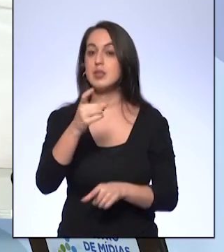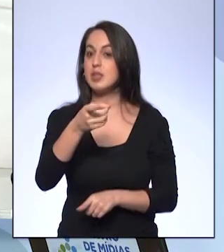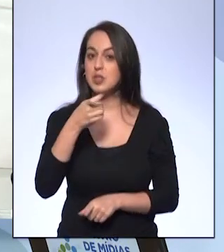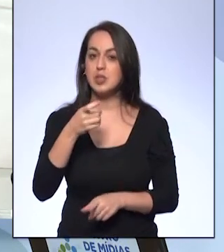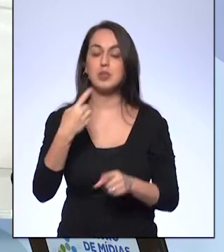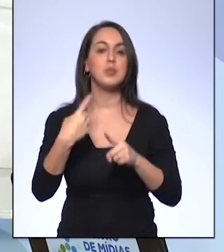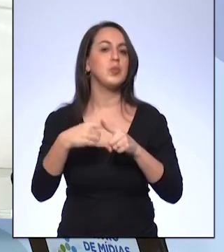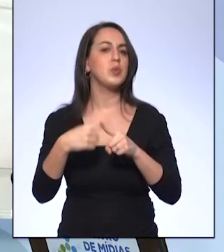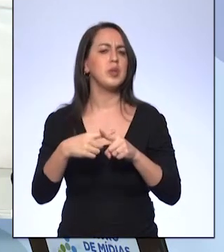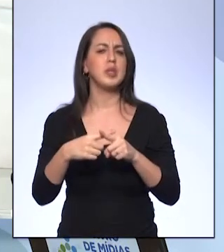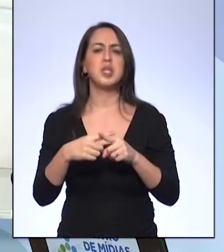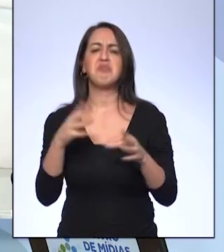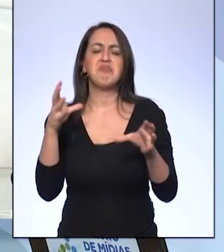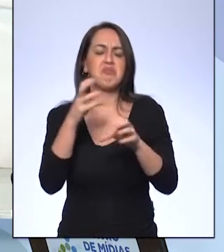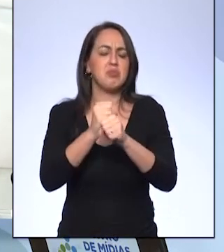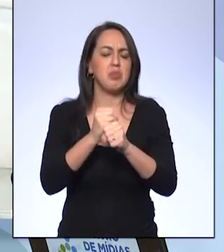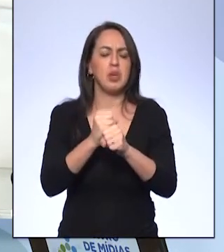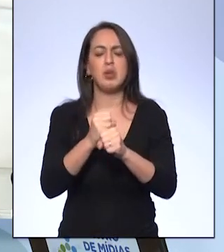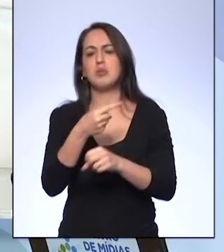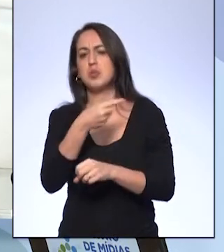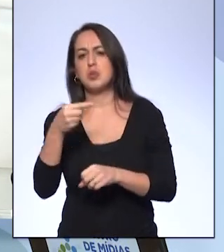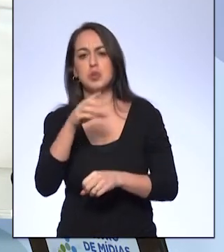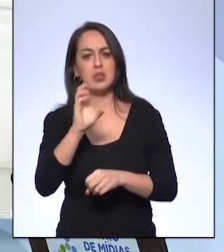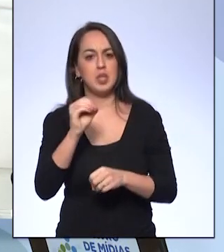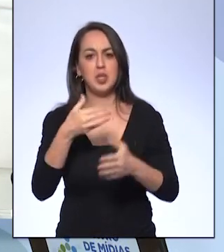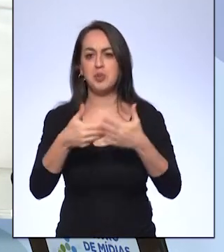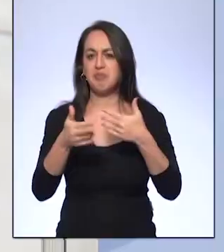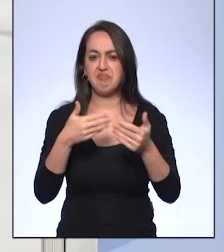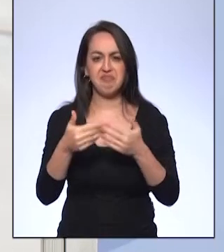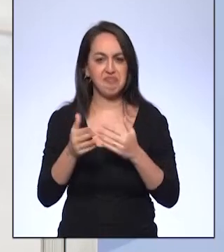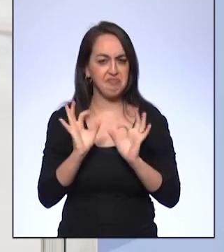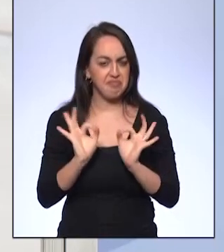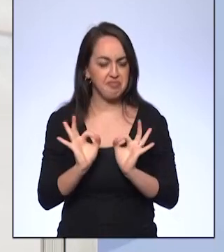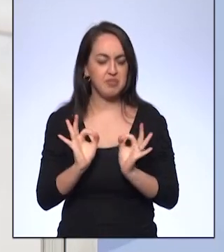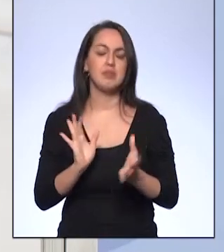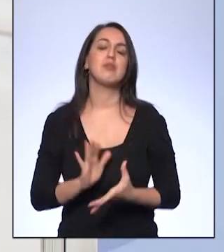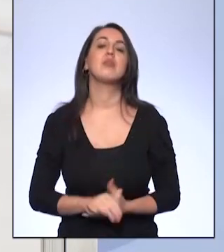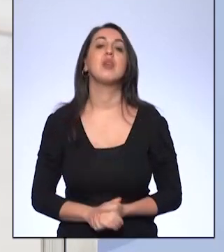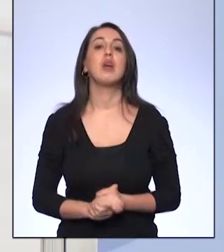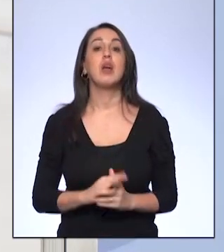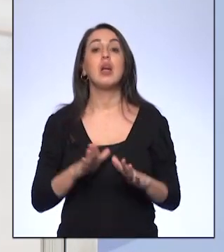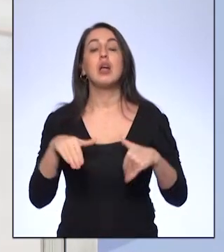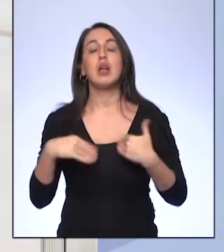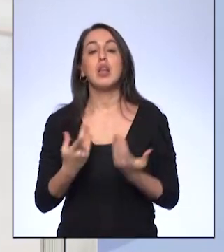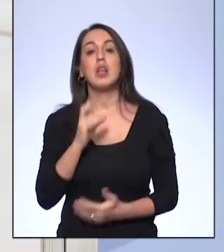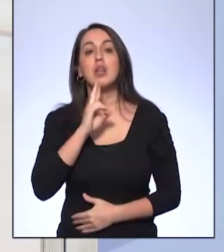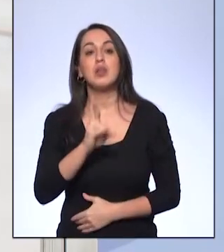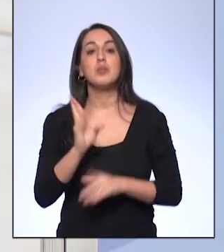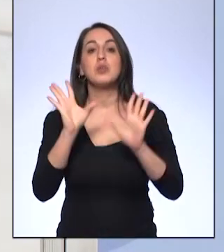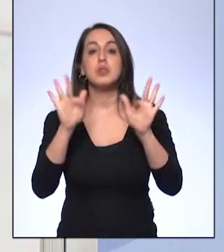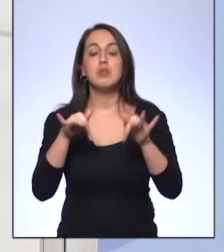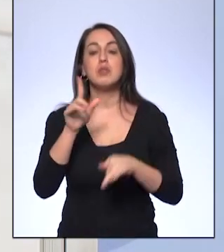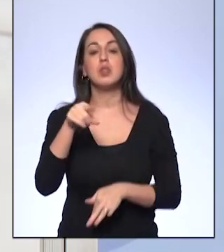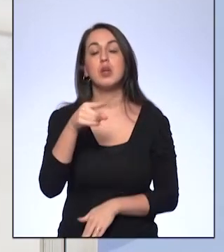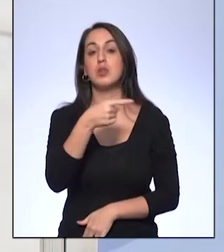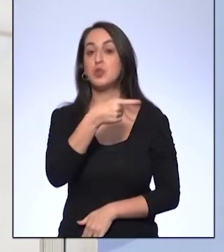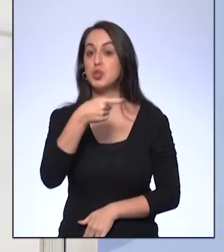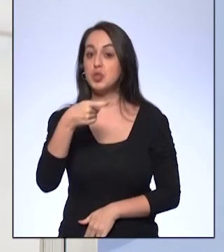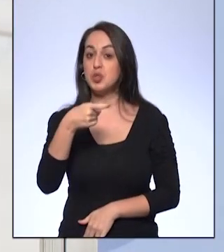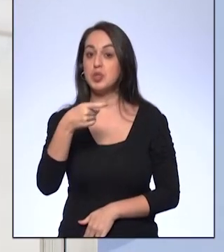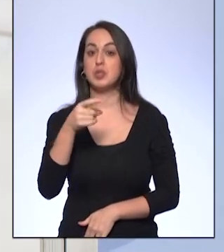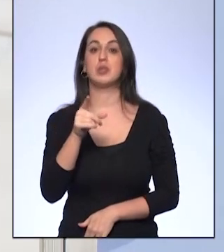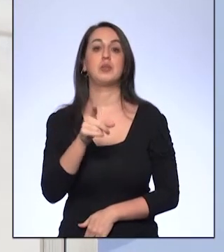subtrair zero não muda nada. Então, aqui, a resposta final vai ser x menos 1. Aqui